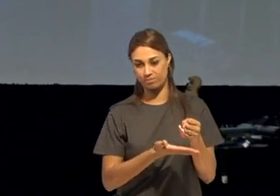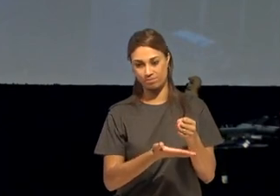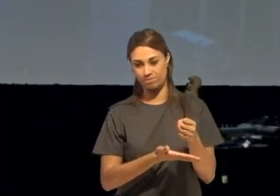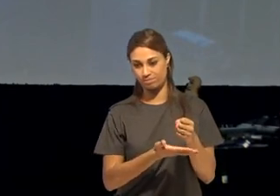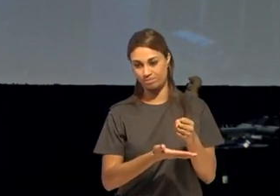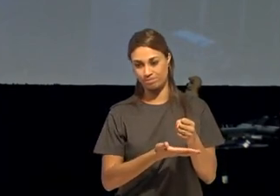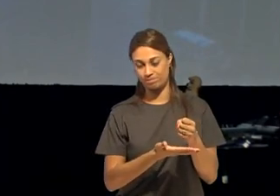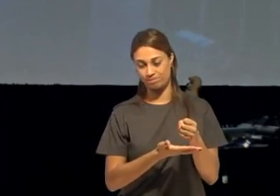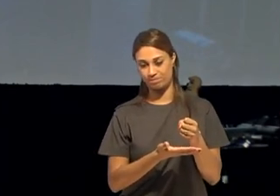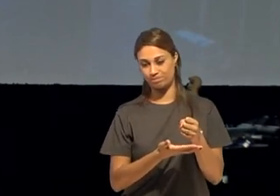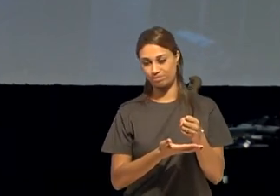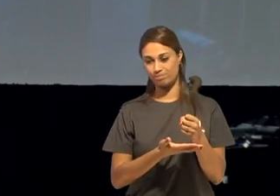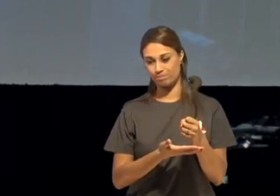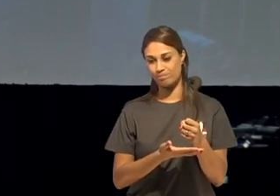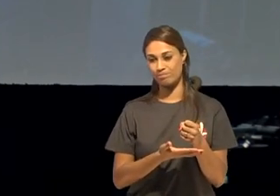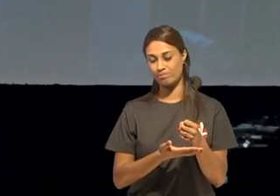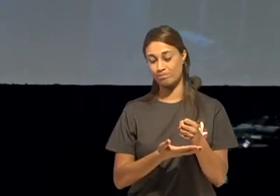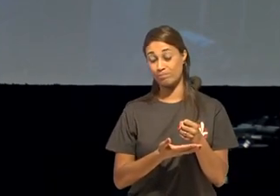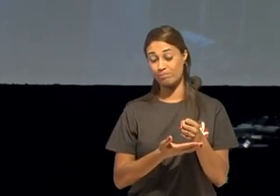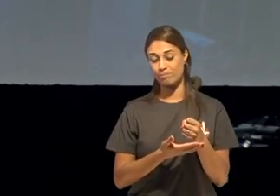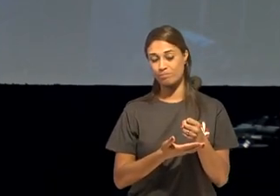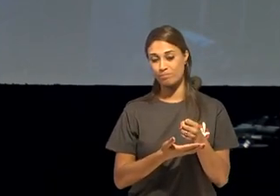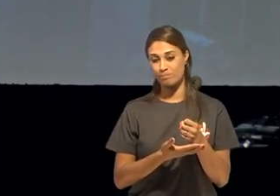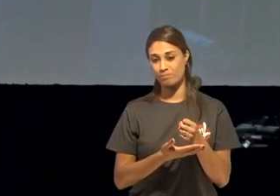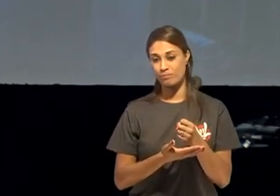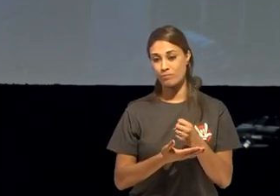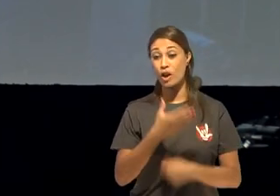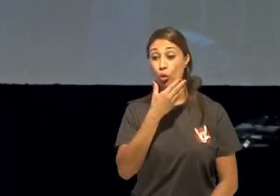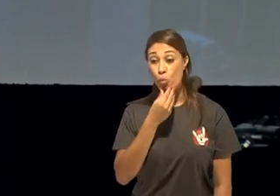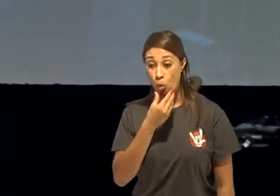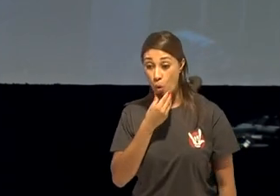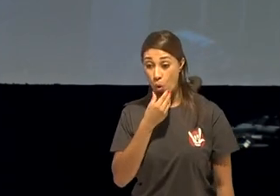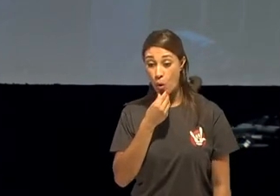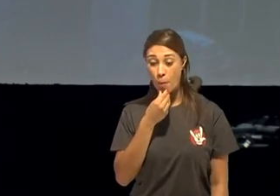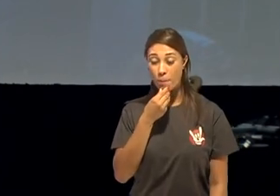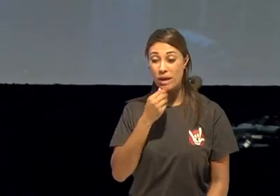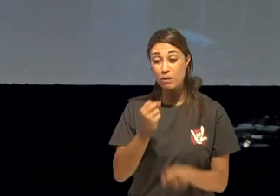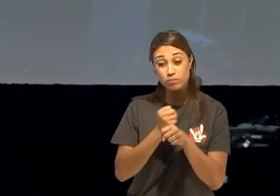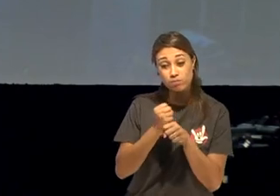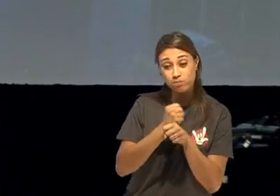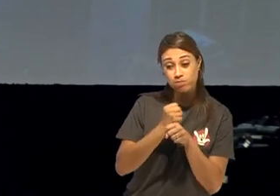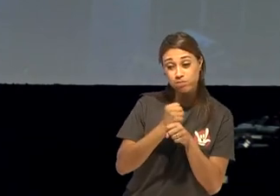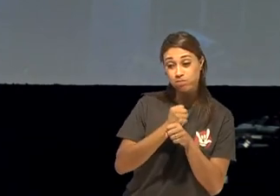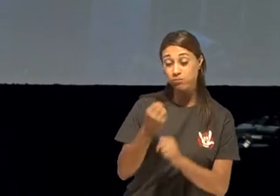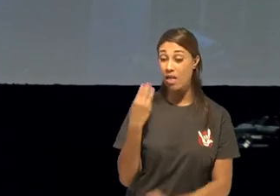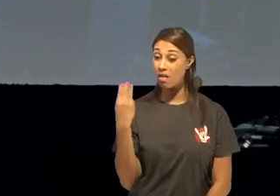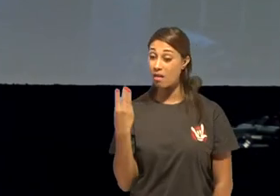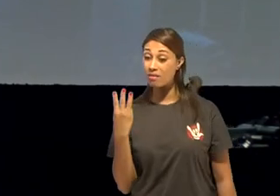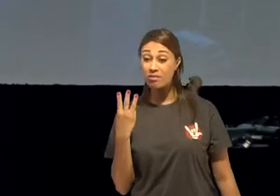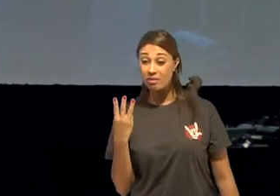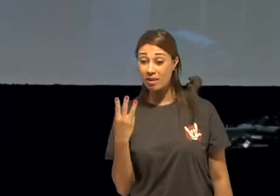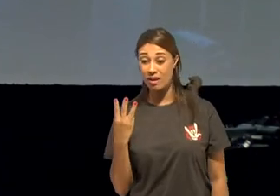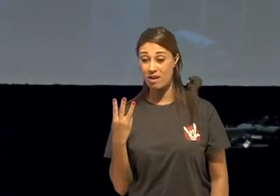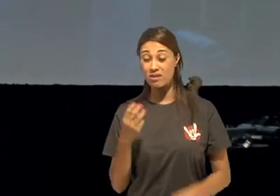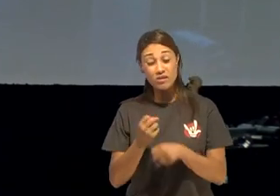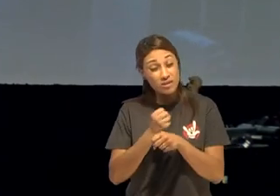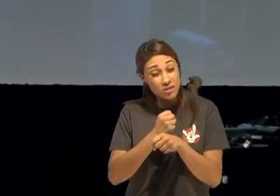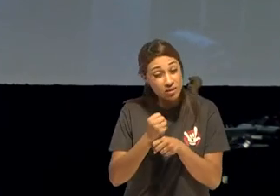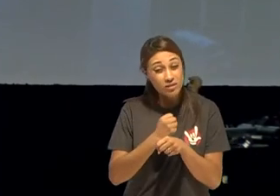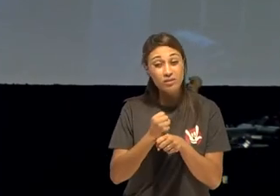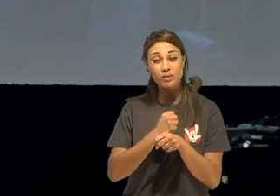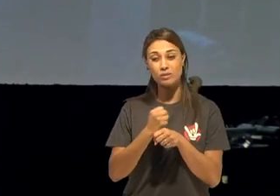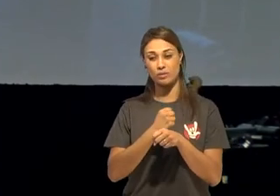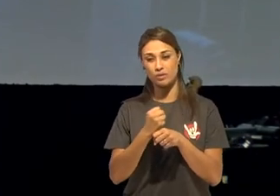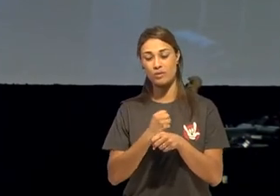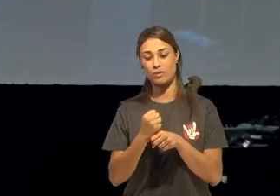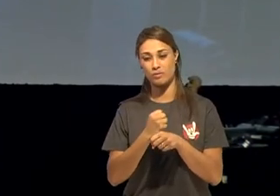Deus fala aqui que aquele homem, 3 anos. Eu quero dizer para você que há uma profundidade em um nível